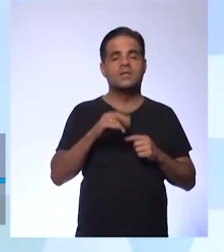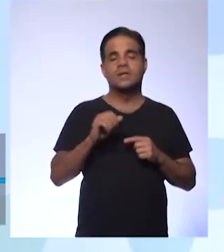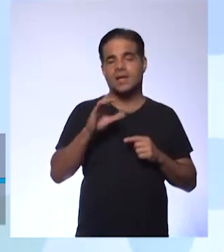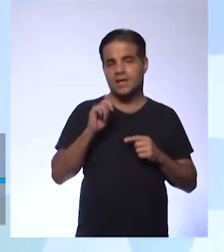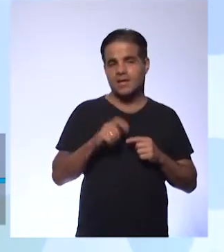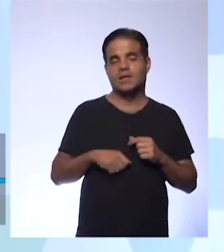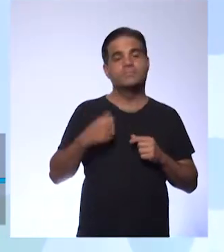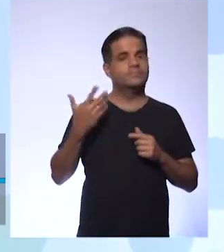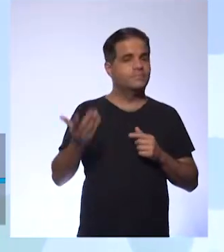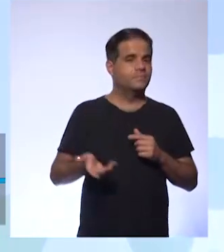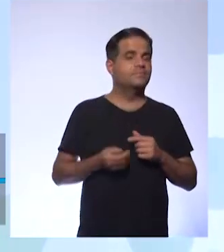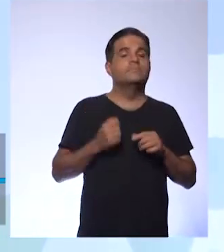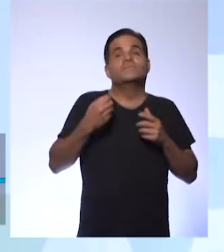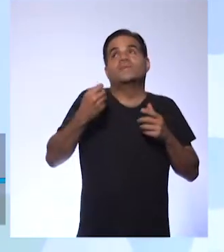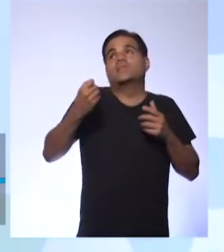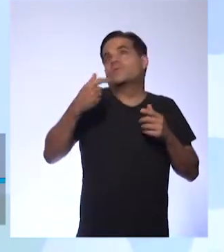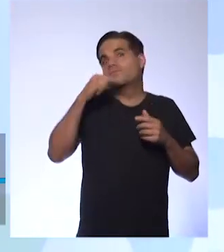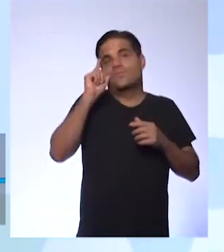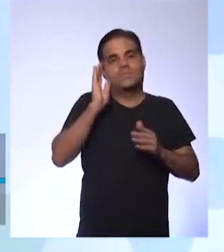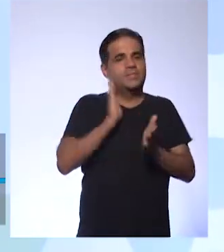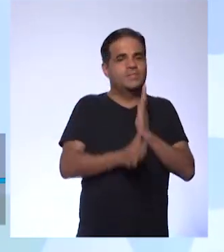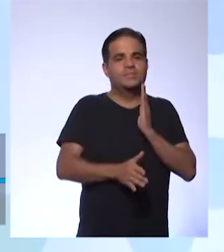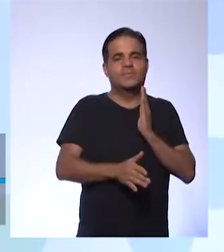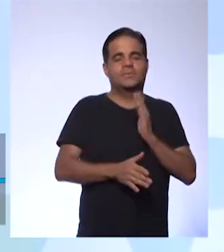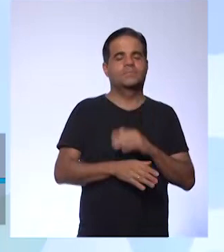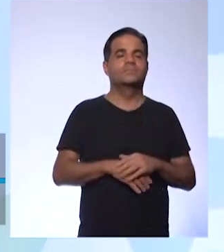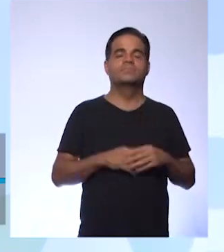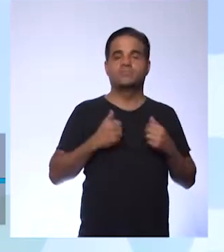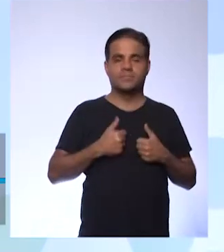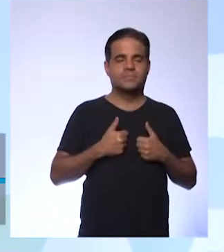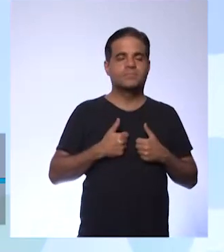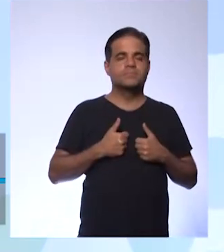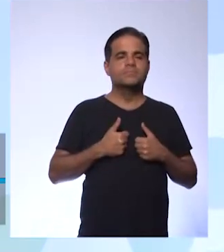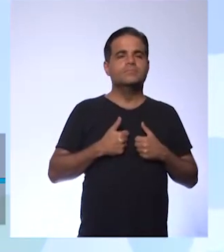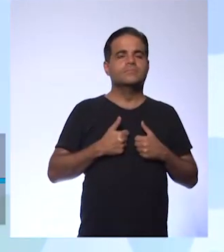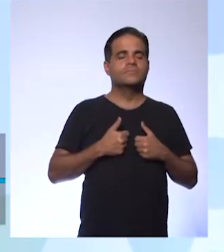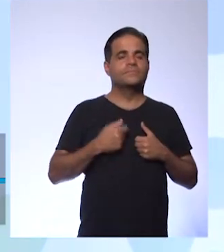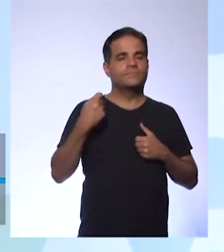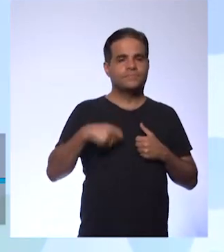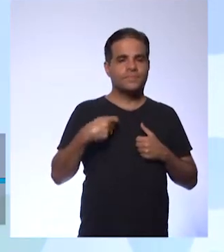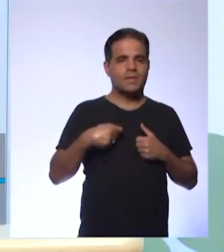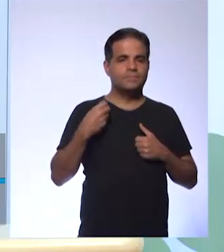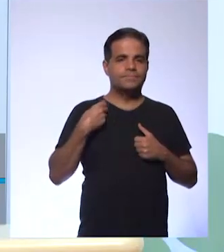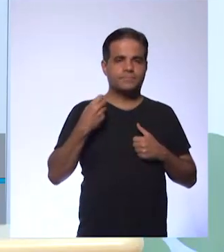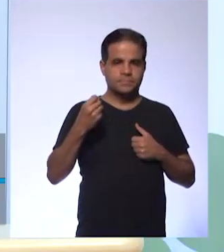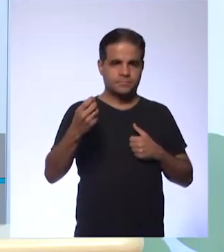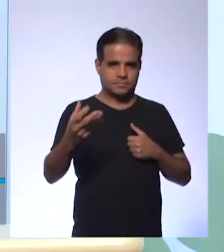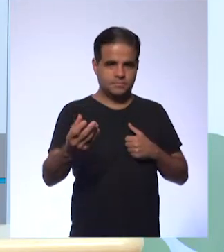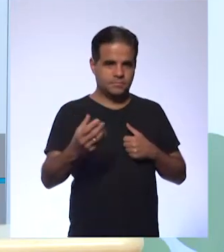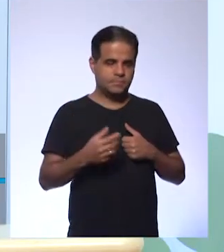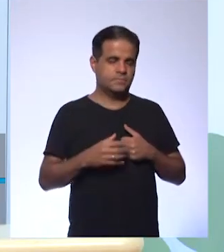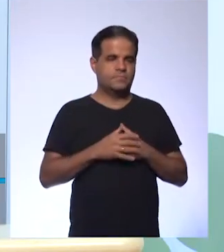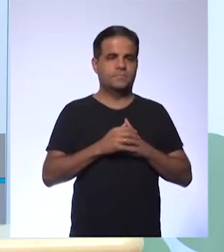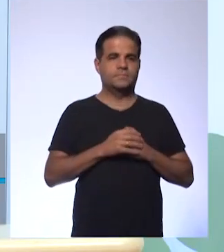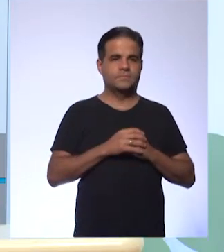deu Eu precisaria certo, deu viajar certo. ontem. Muito bem, tem Ah, olha, mais? eu precisaria viajar